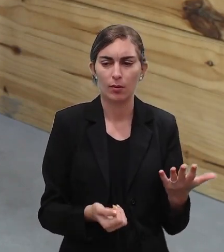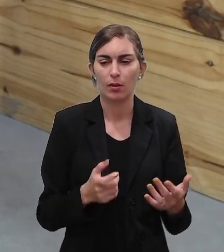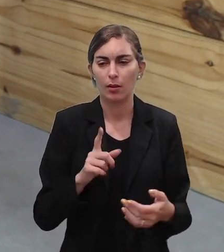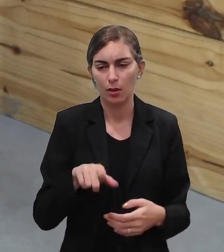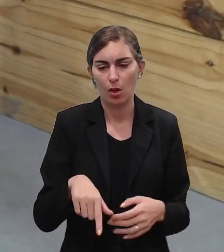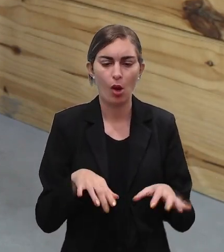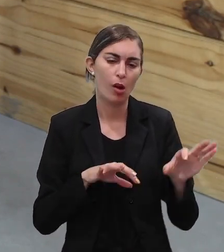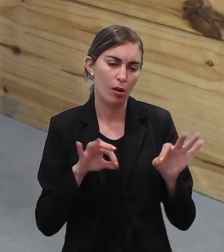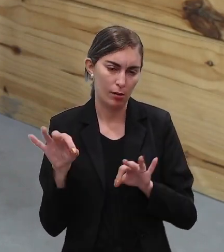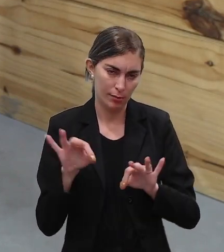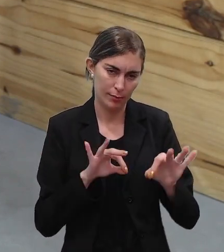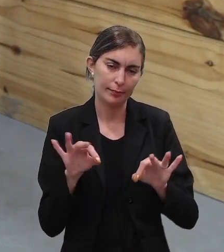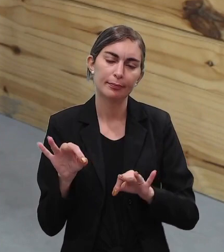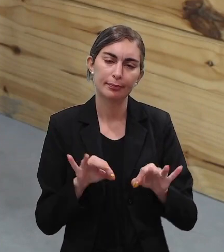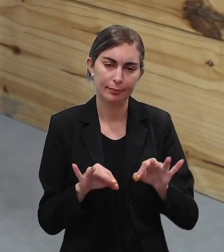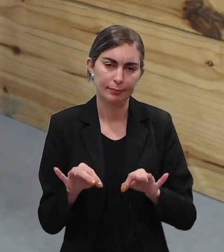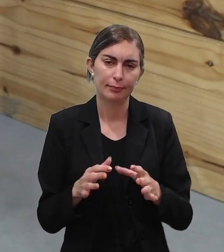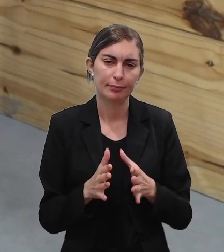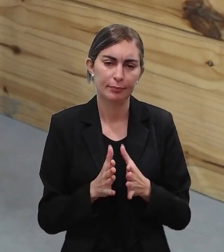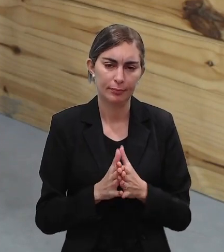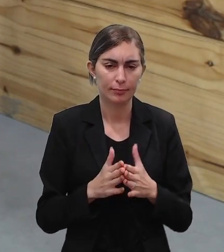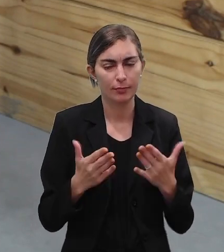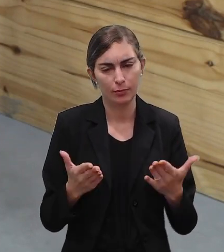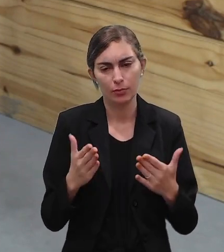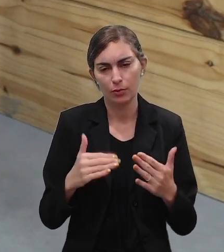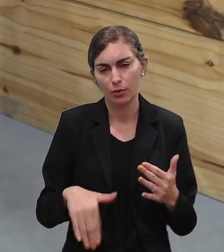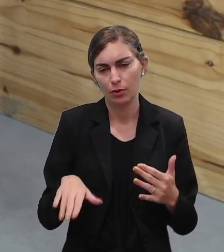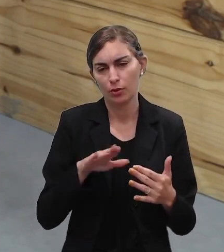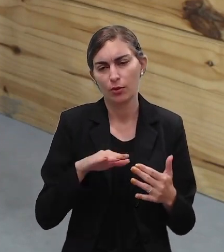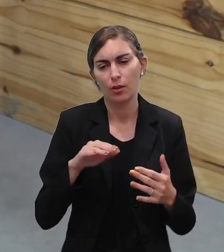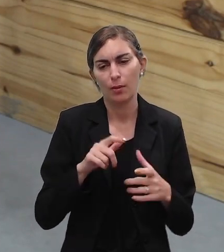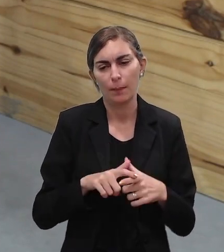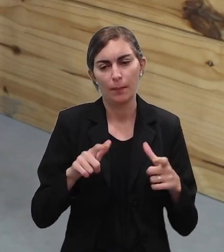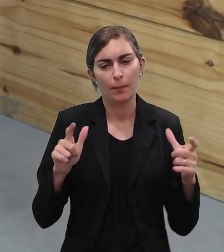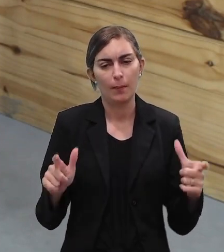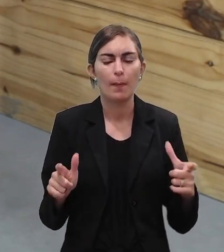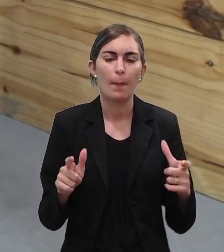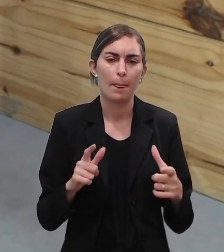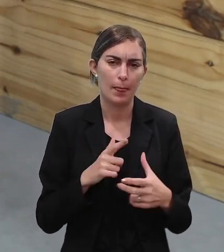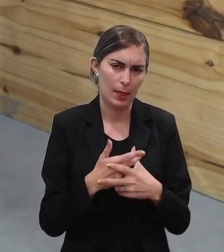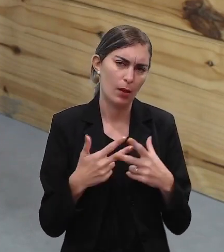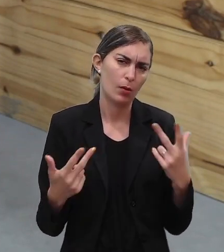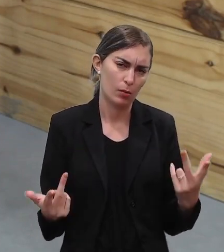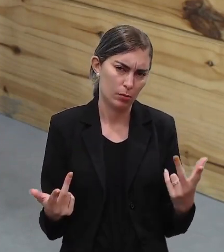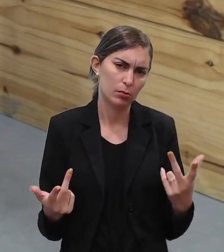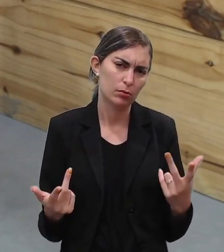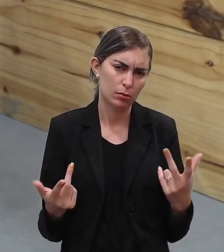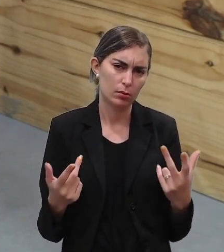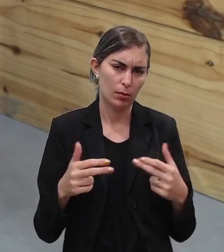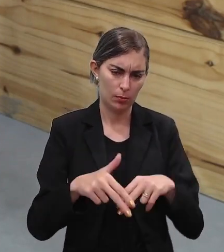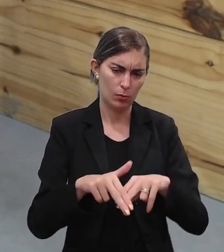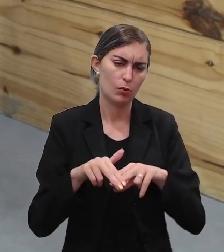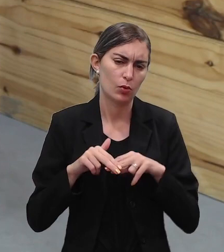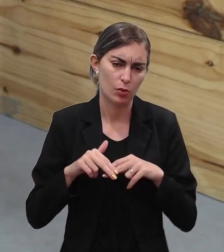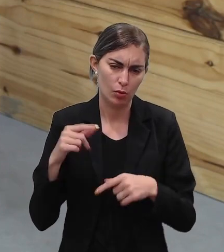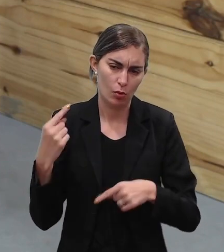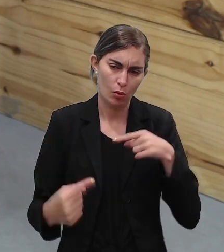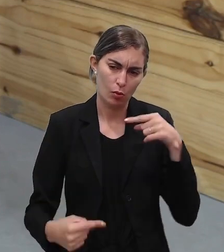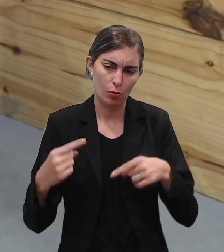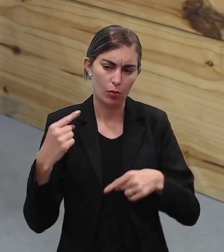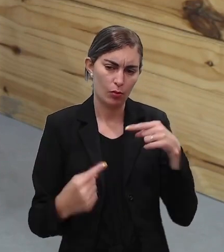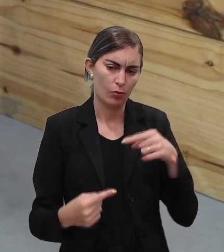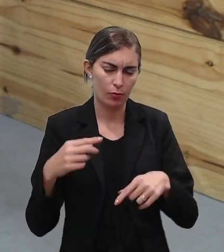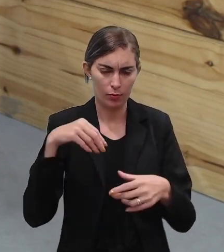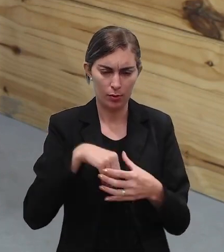a organização. Isso. Não é isso? É de onde nós vamos gerar que uma das grandes causas dos conflitos existentes dentro